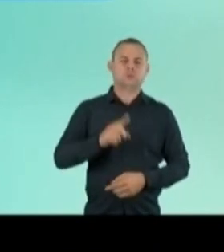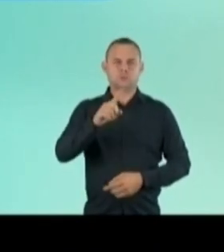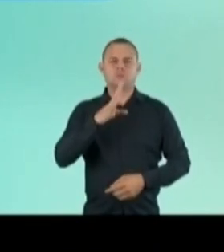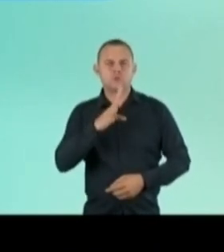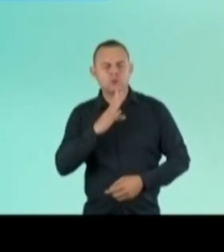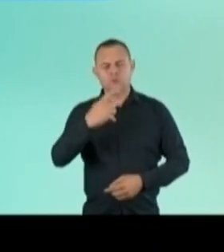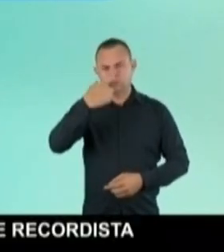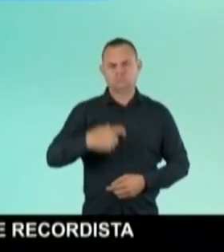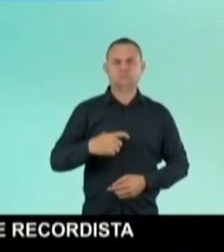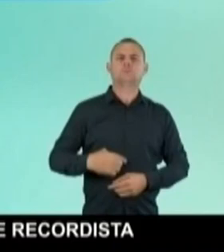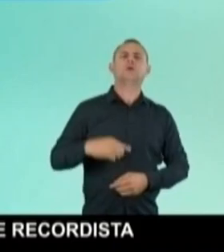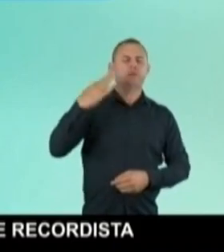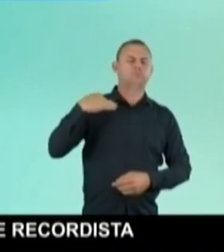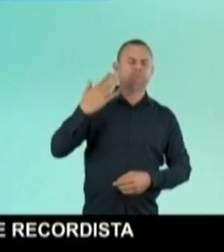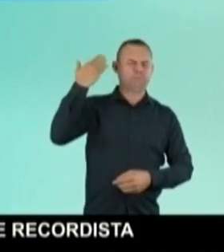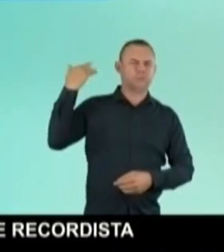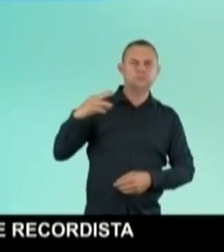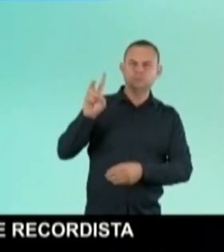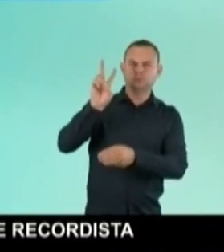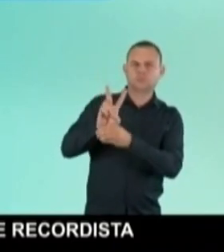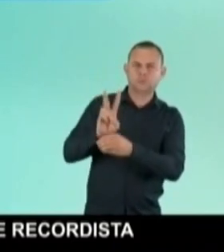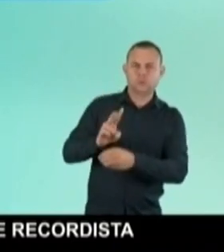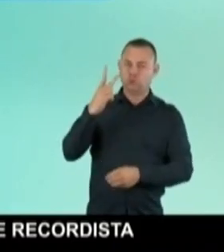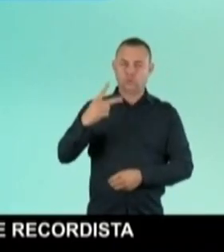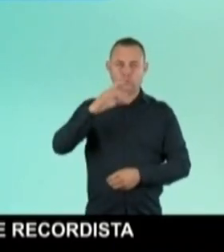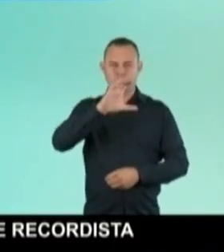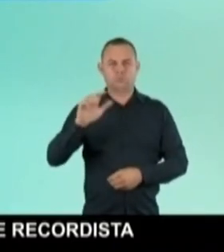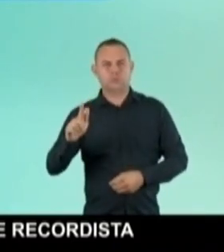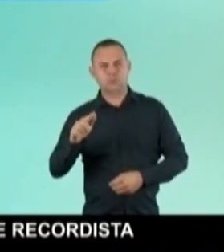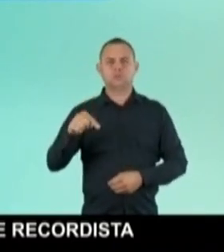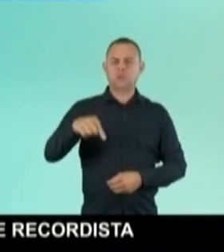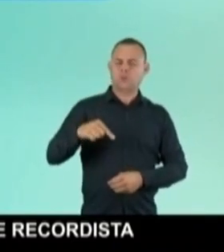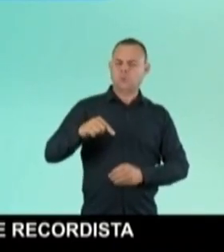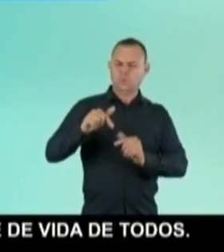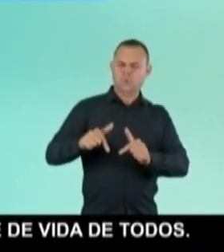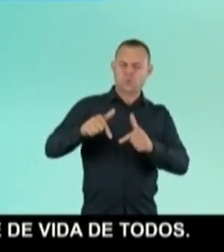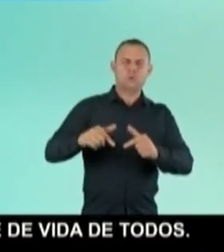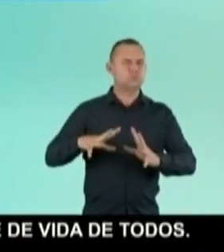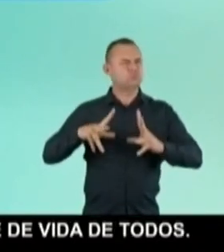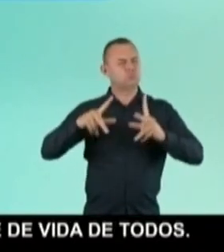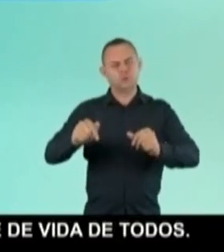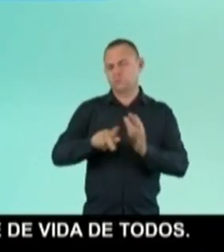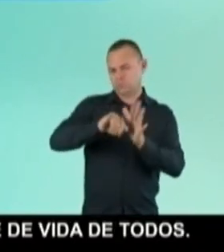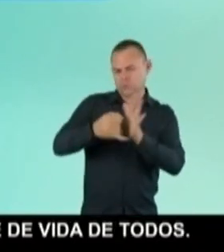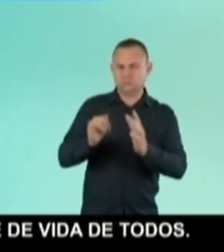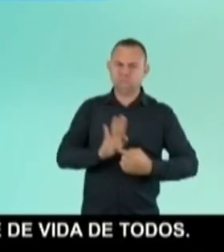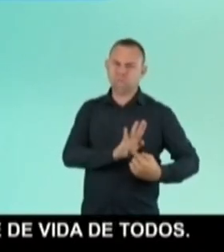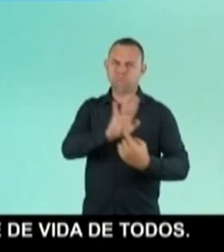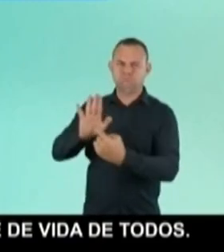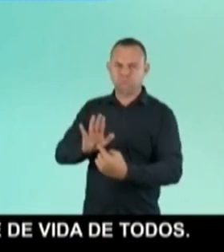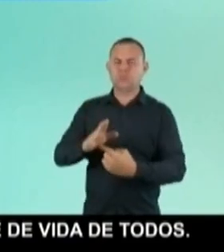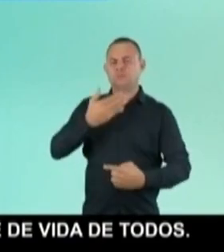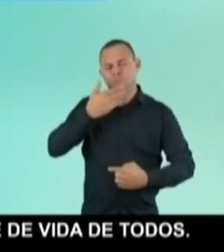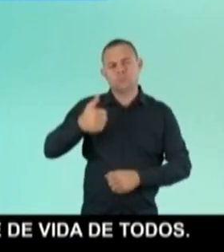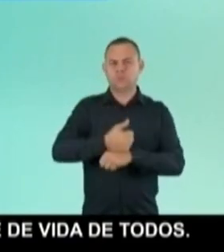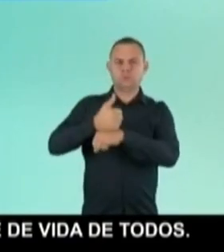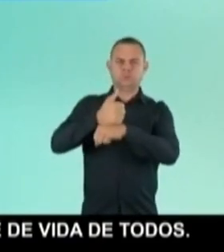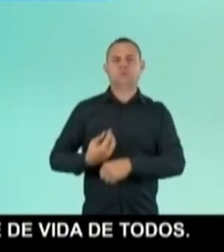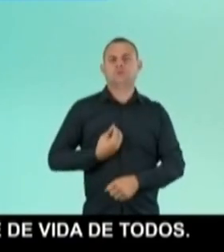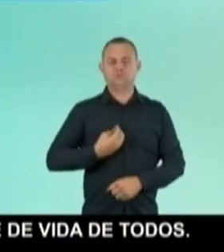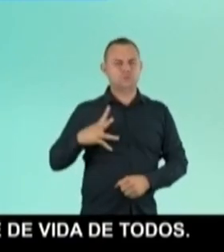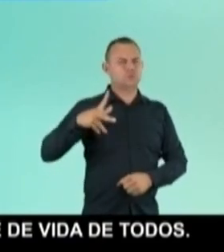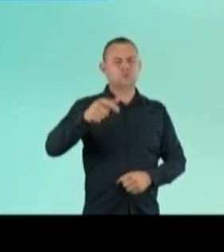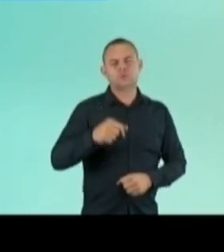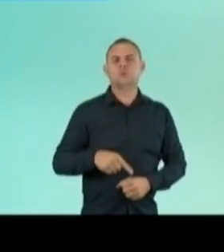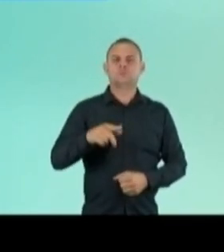Você me conhece, eu fui vereador por 2 mandatos em Campo Grande e recordei esses projetos apresentados para melhorar a qualidade de vida